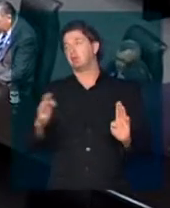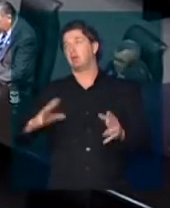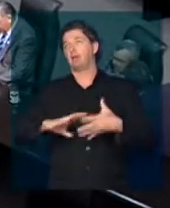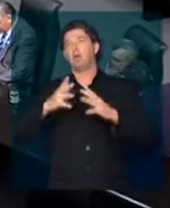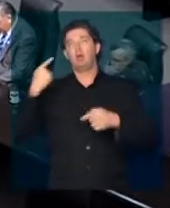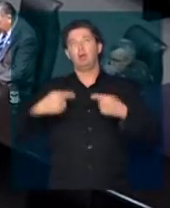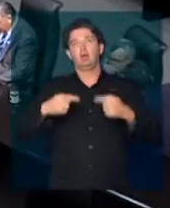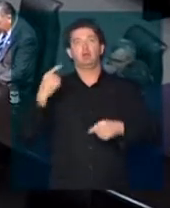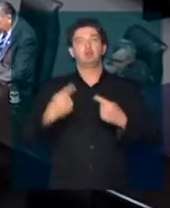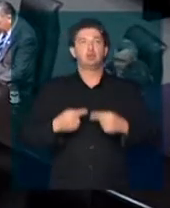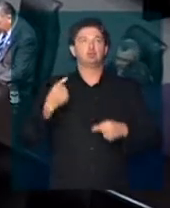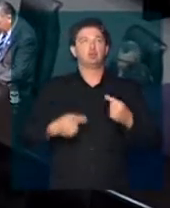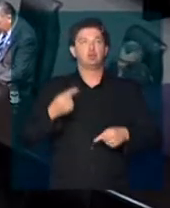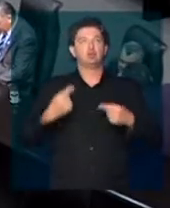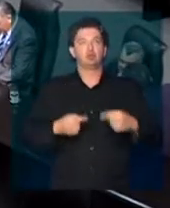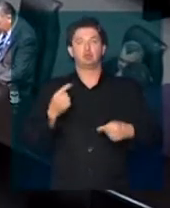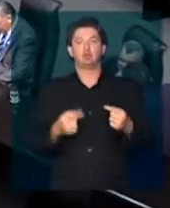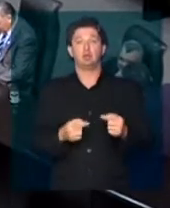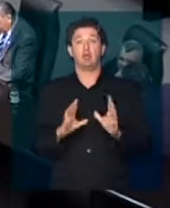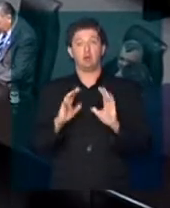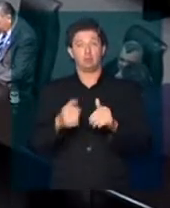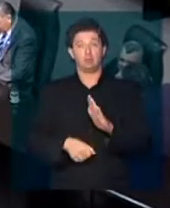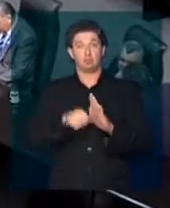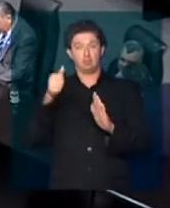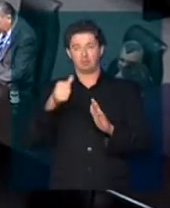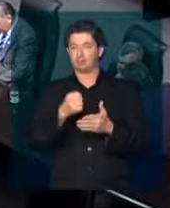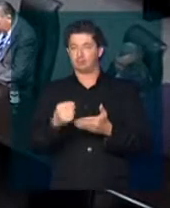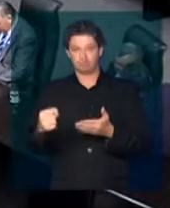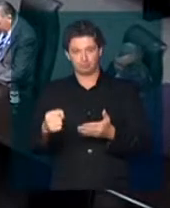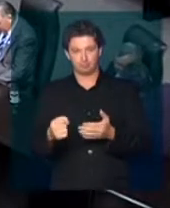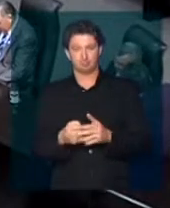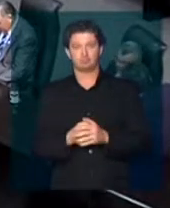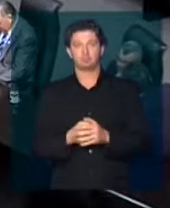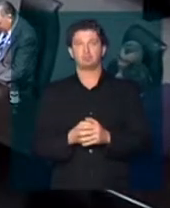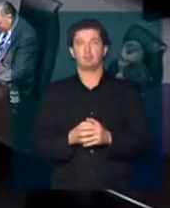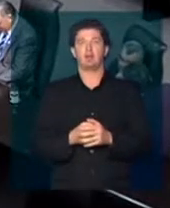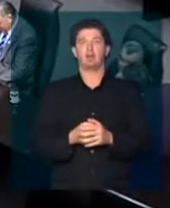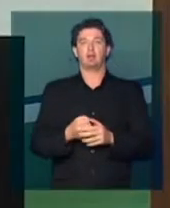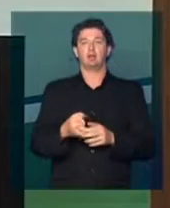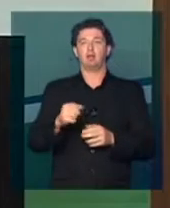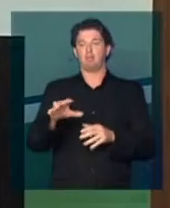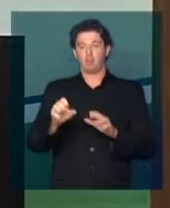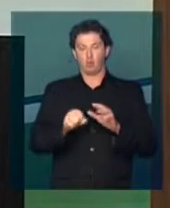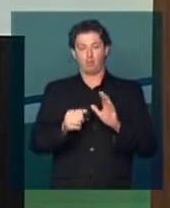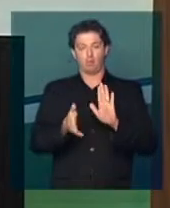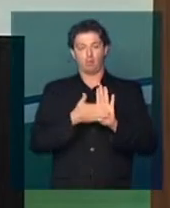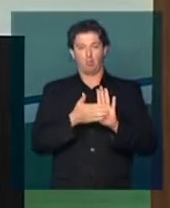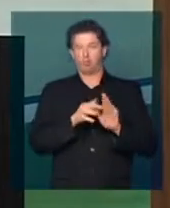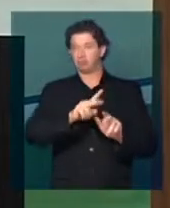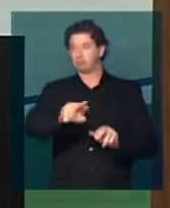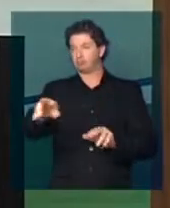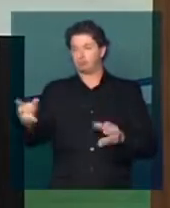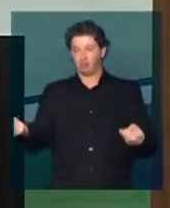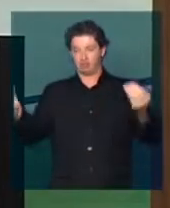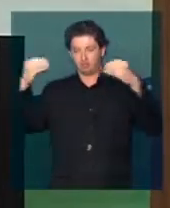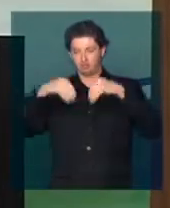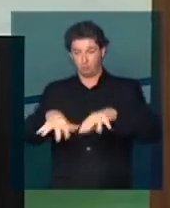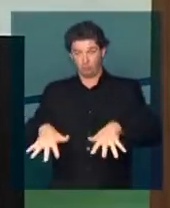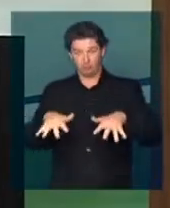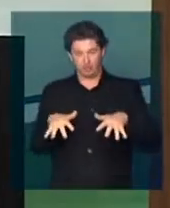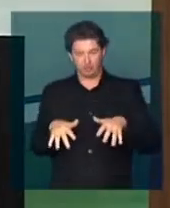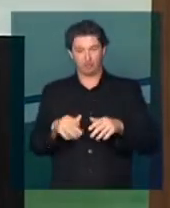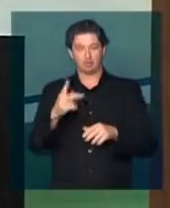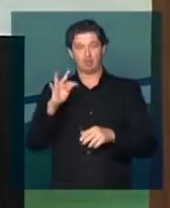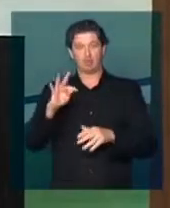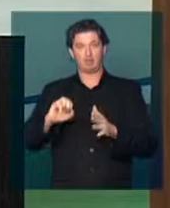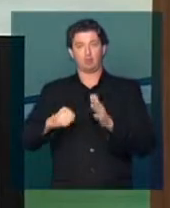reforma política. Tivemos uma primeira comissão, essa comissão foi abortada, pegamos propostas avulsas, foram levadas ao plenário, o